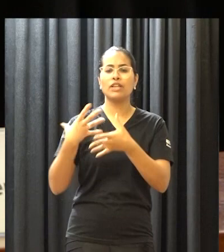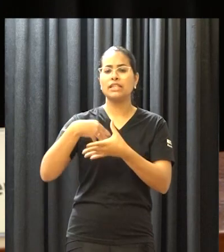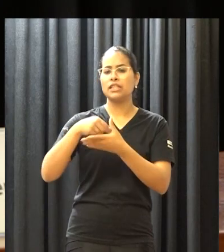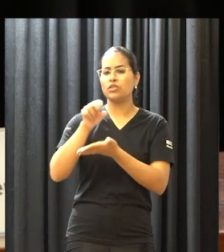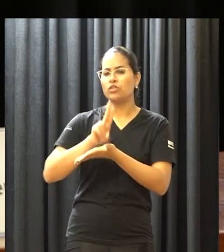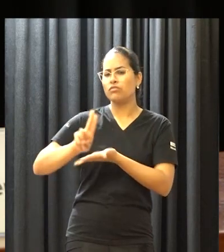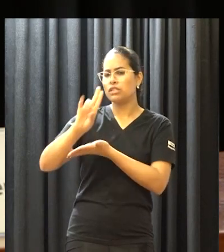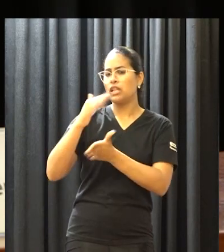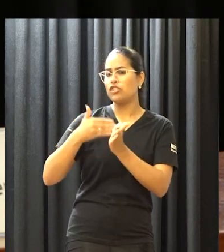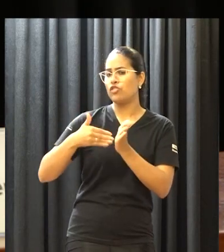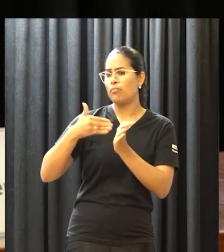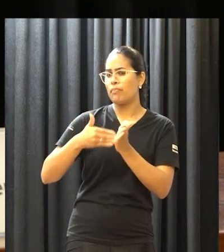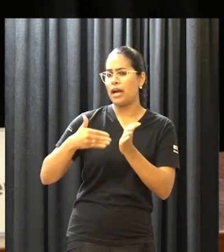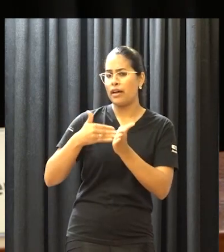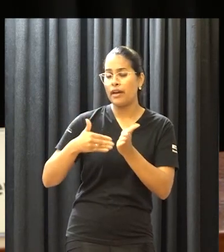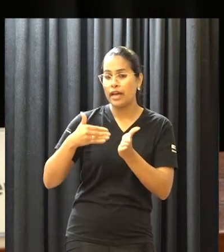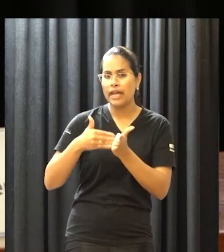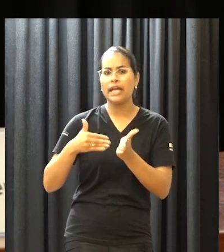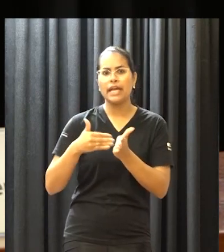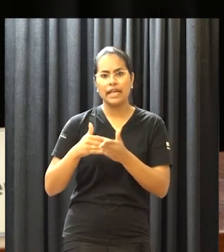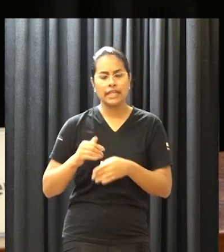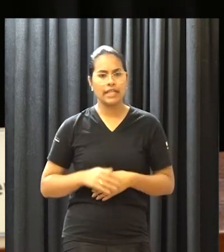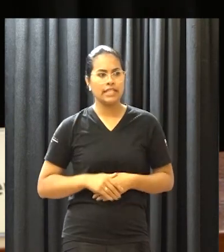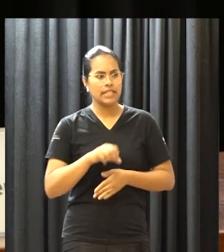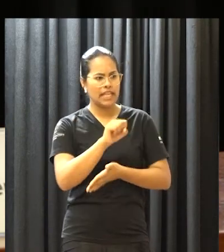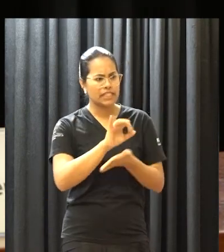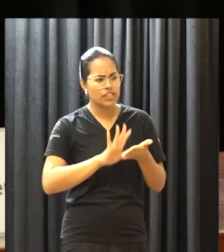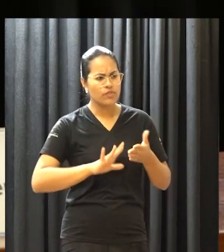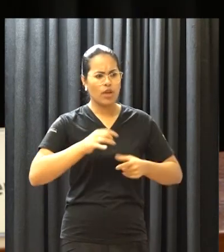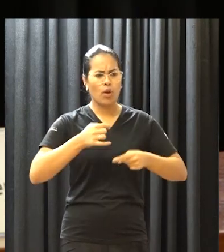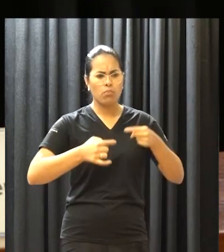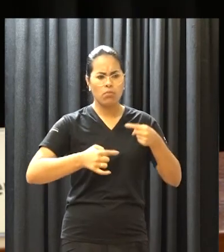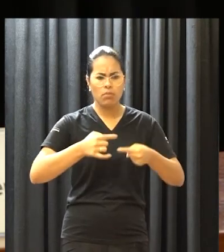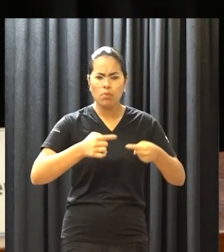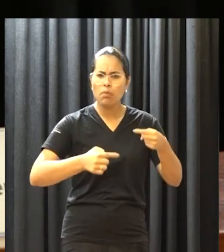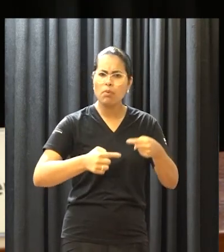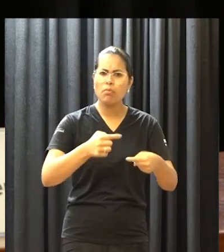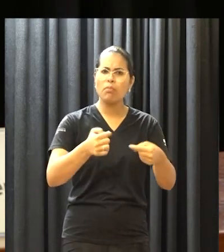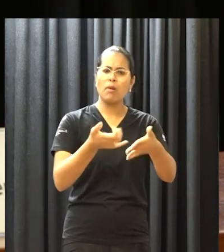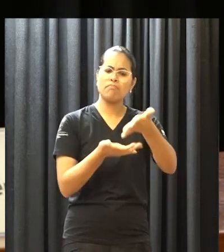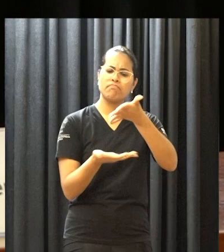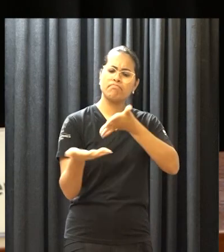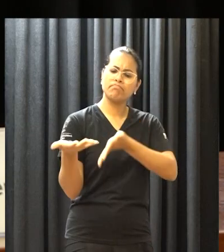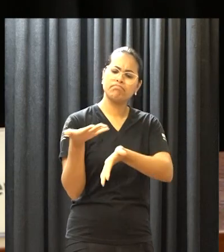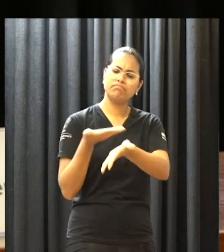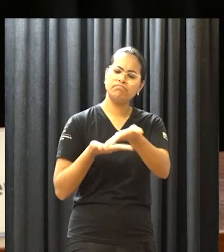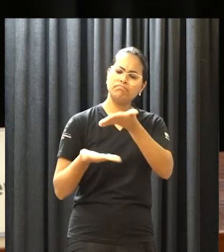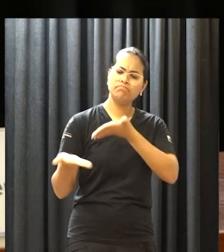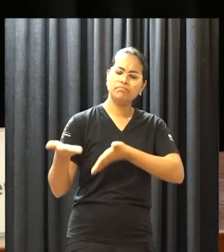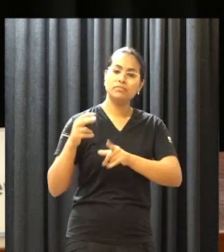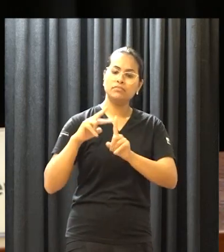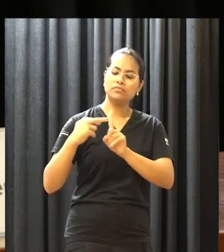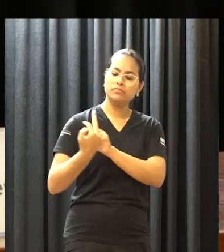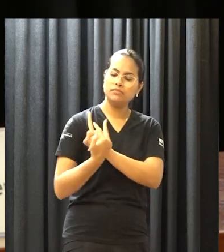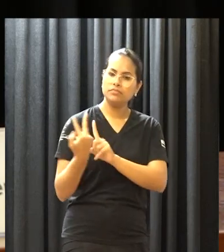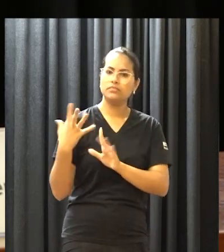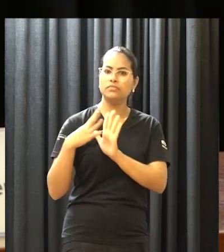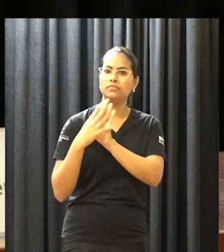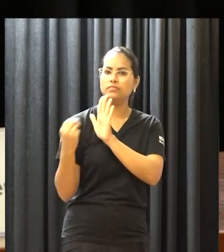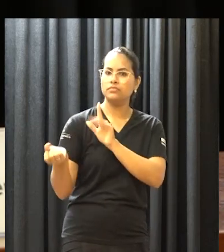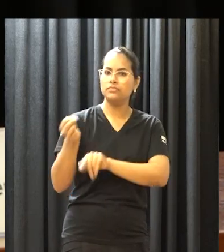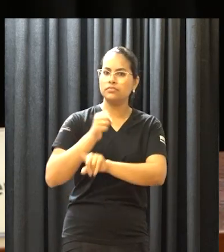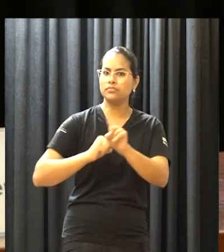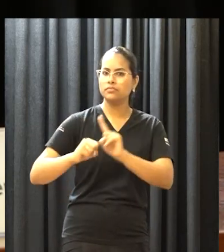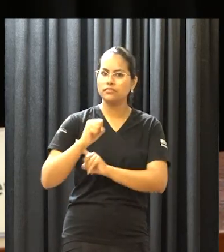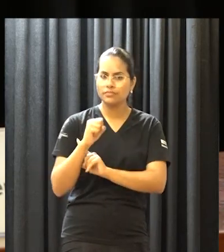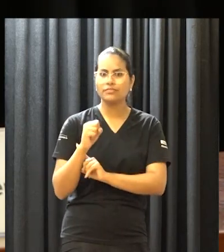e o quanto que essa atividade, a discussão articulada com essa perspectiva do modelo social da deficiência